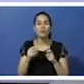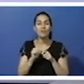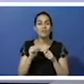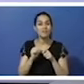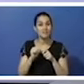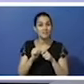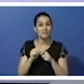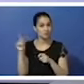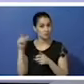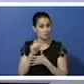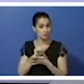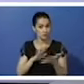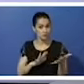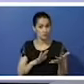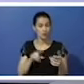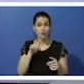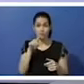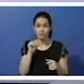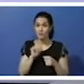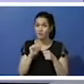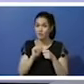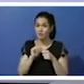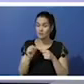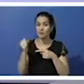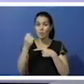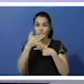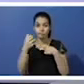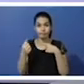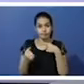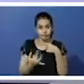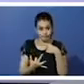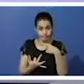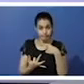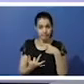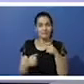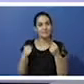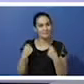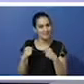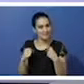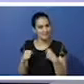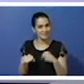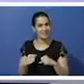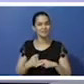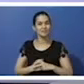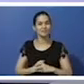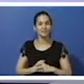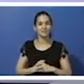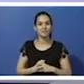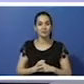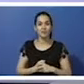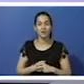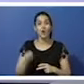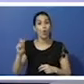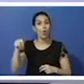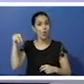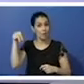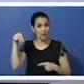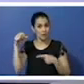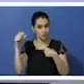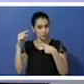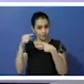algébricas, fatorando o numerador e o denominador quando necessário. Lembrando que o numerador é a parte de cima da fração e